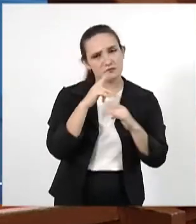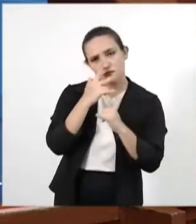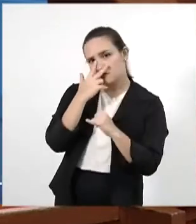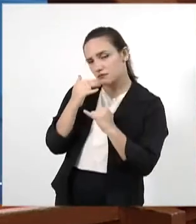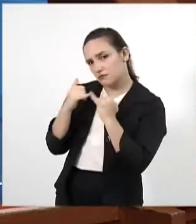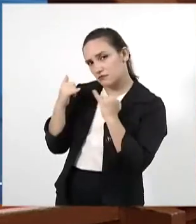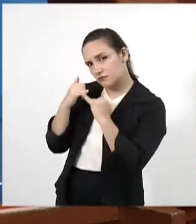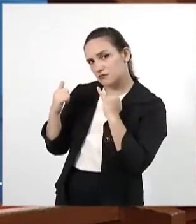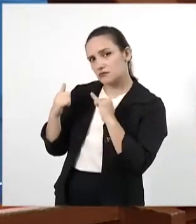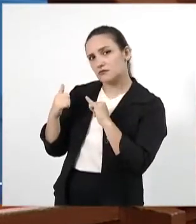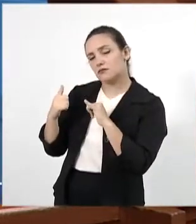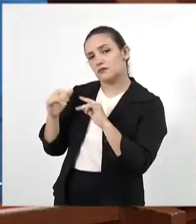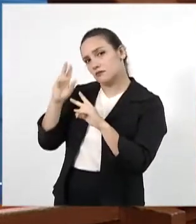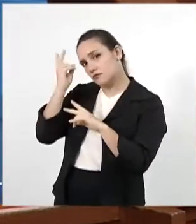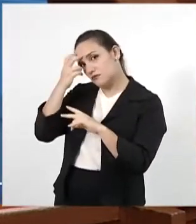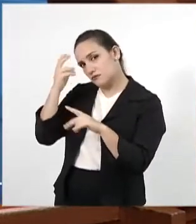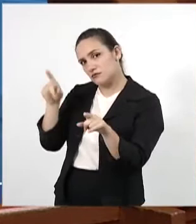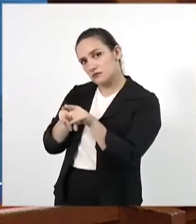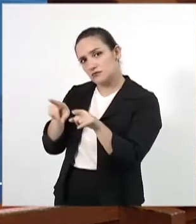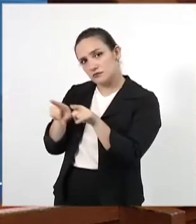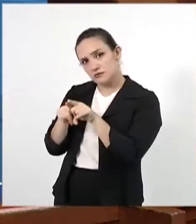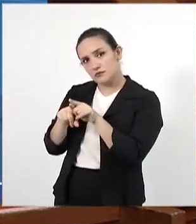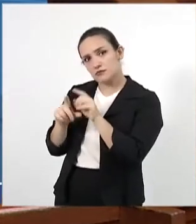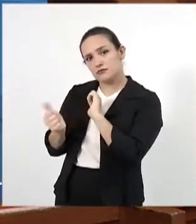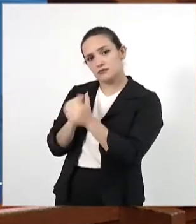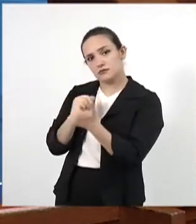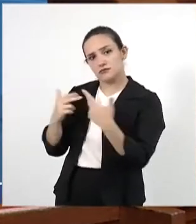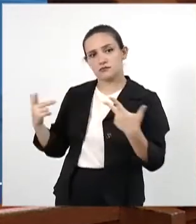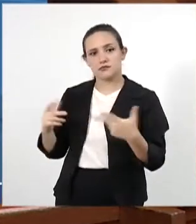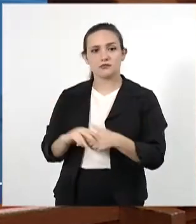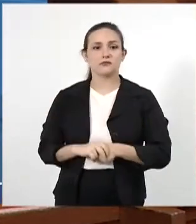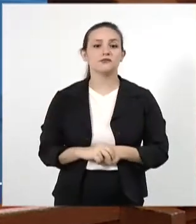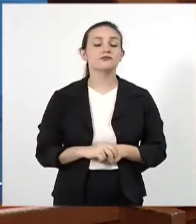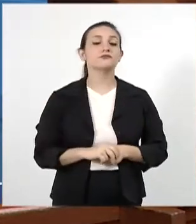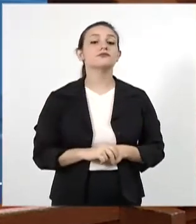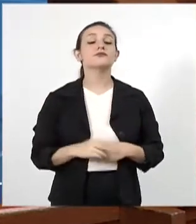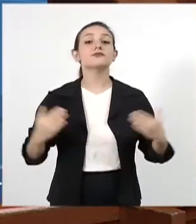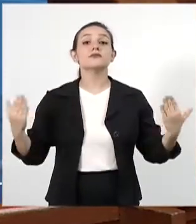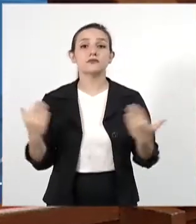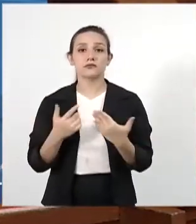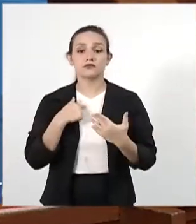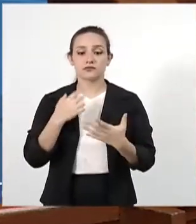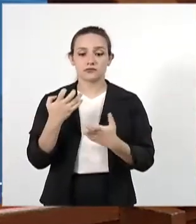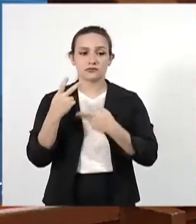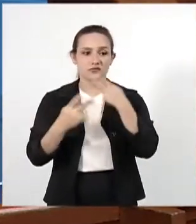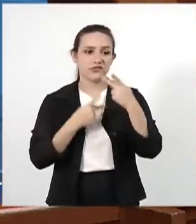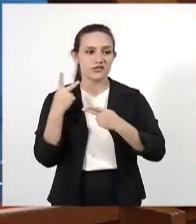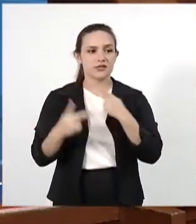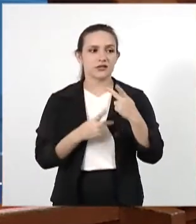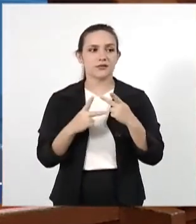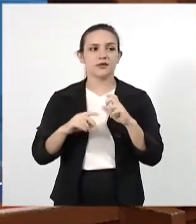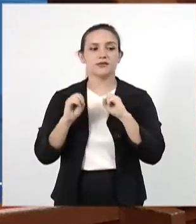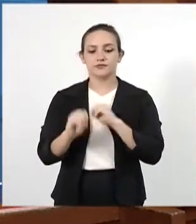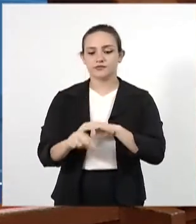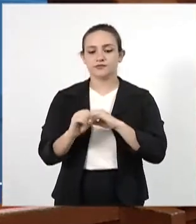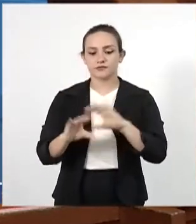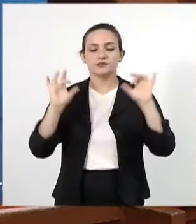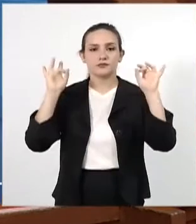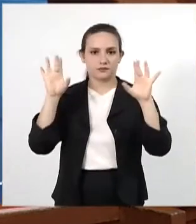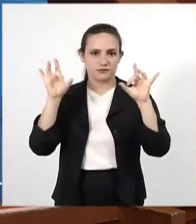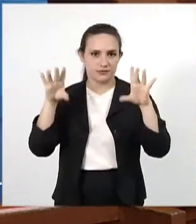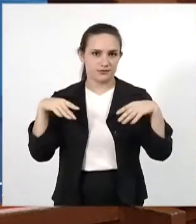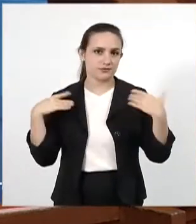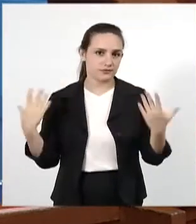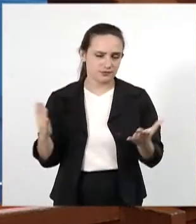do esporte. Mas hoje eu quero falar de educação especial. Desde